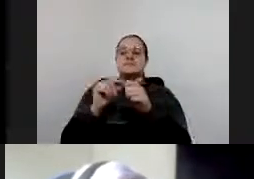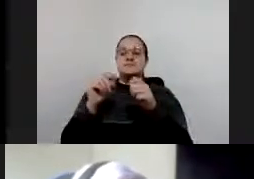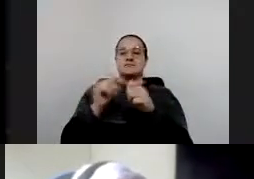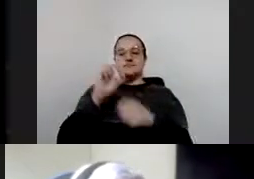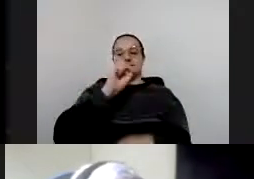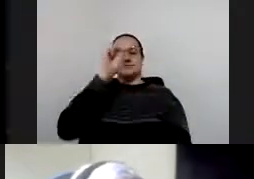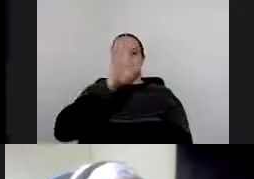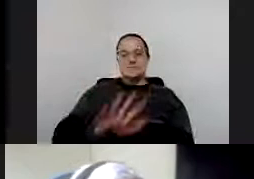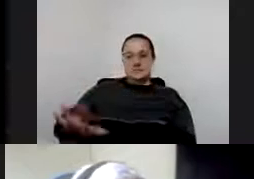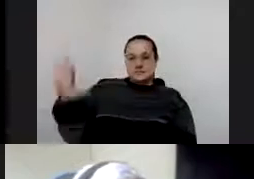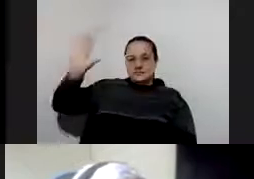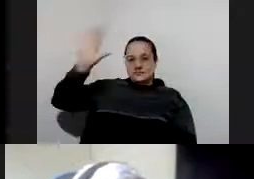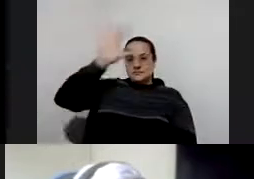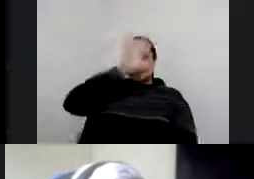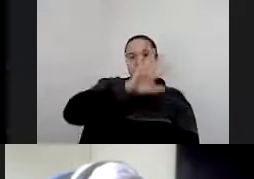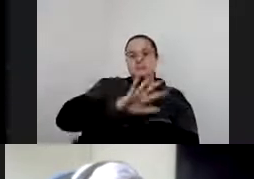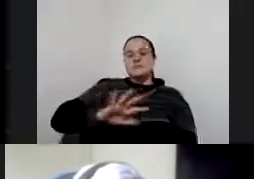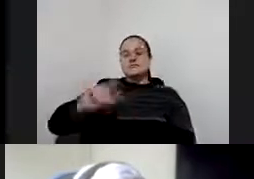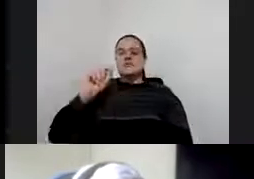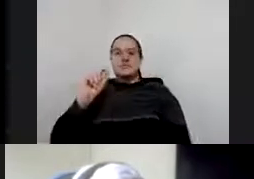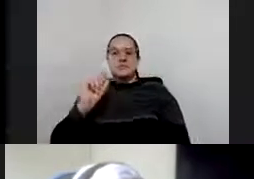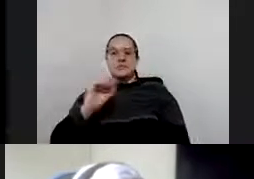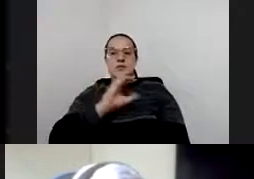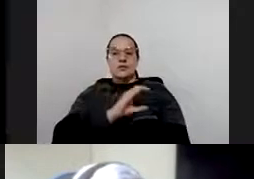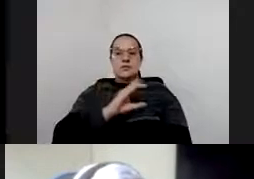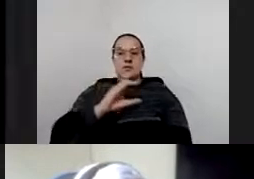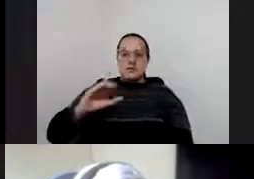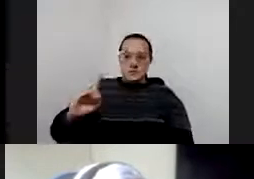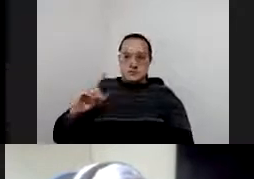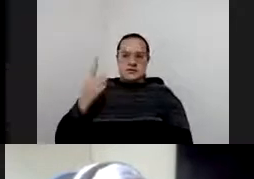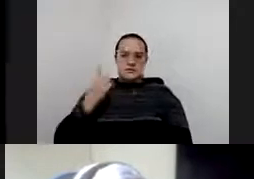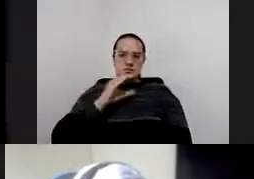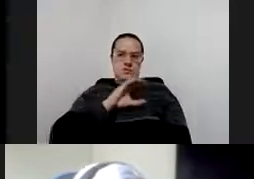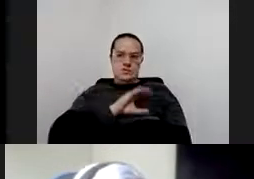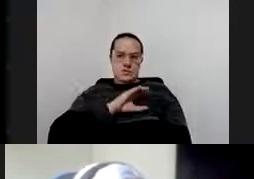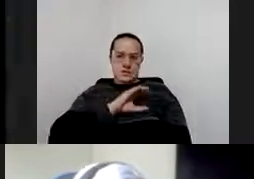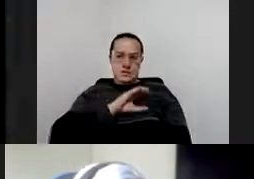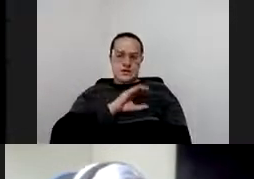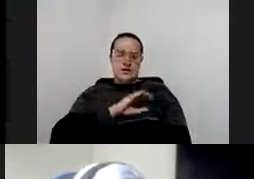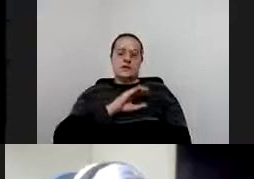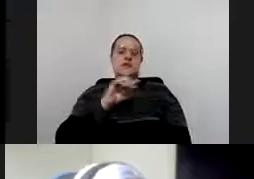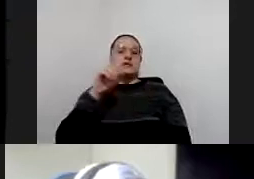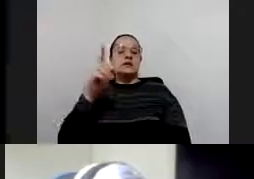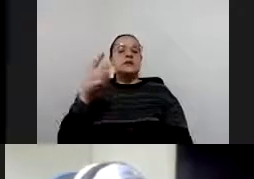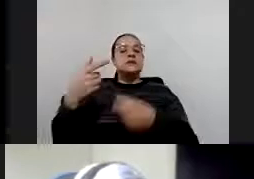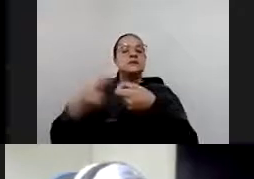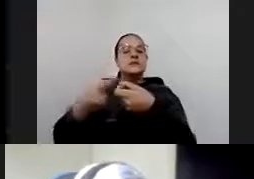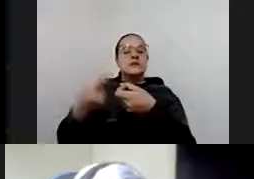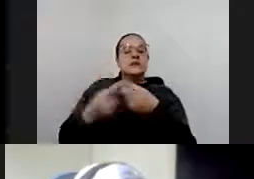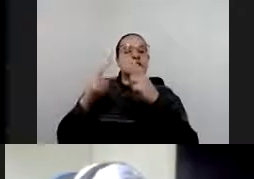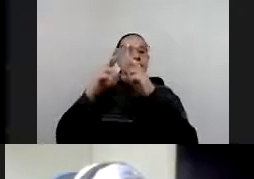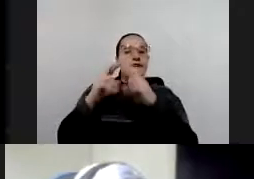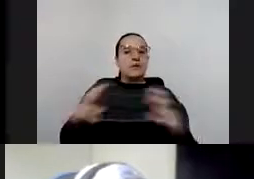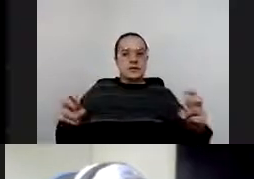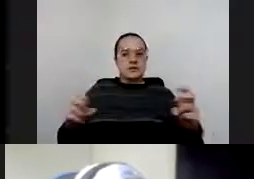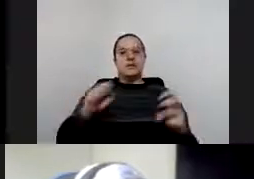nacionalmente, ele está sob a coordenação de um colega que está em Santa Catarina, Florianópolis,